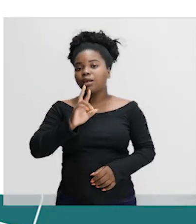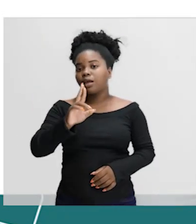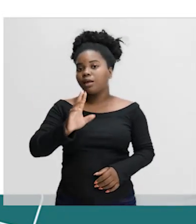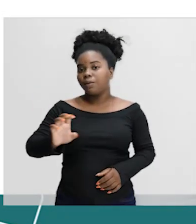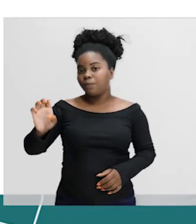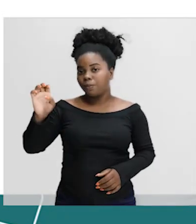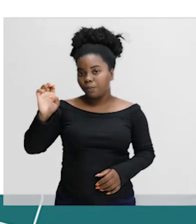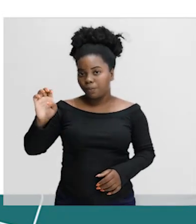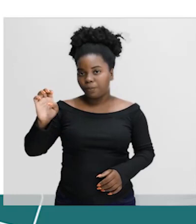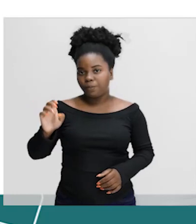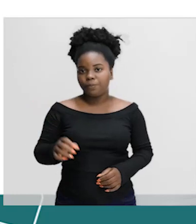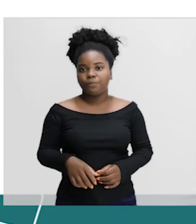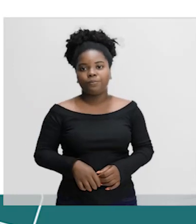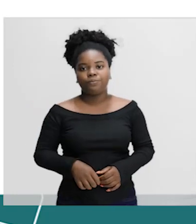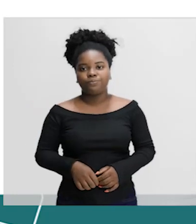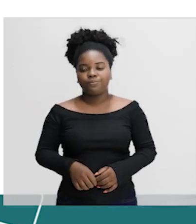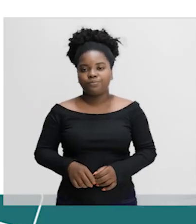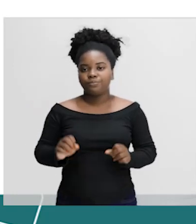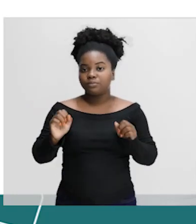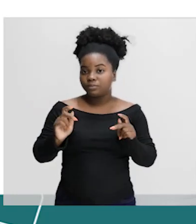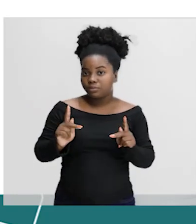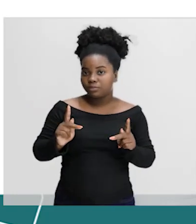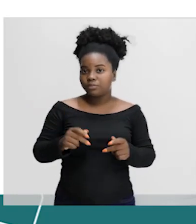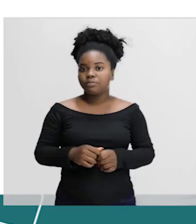Resposta letra E. Ok?